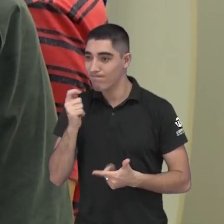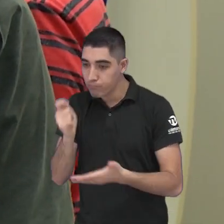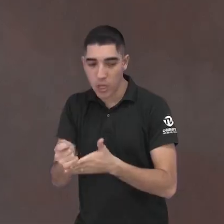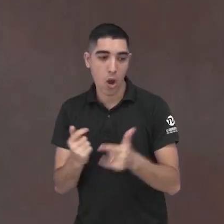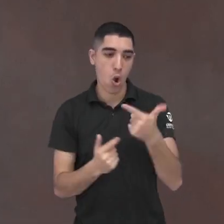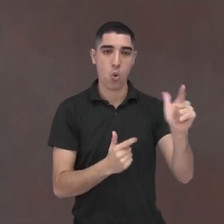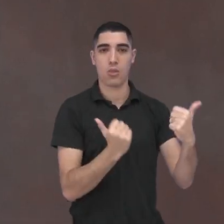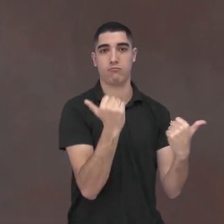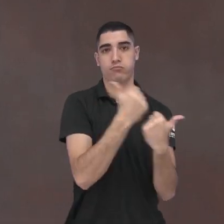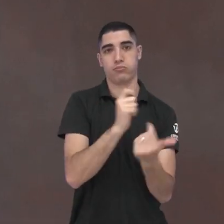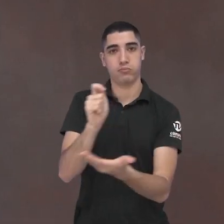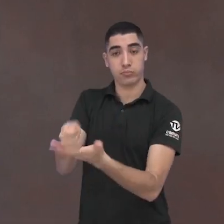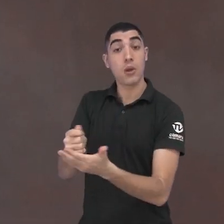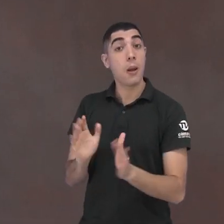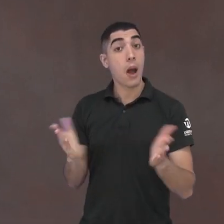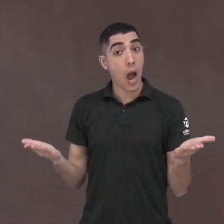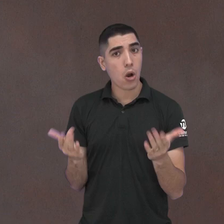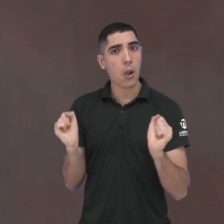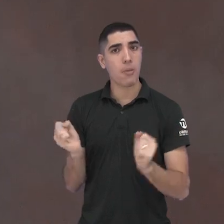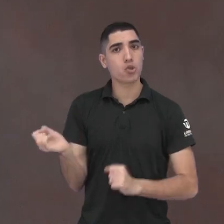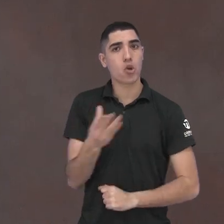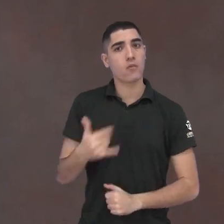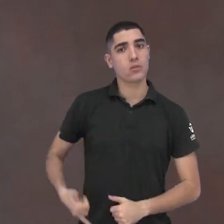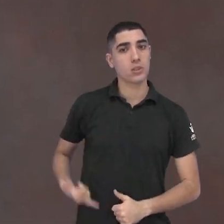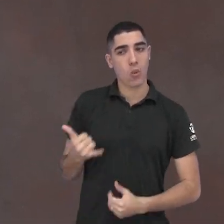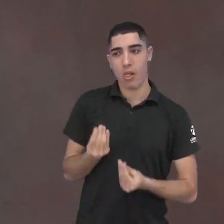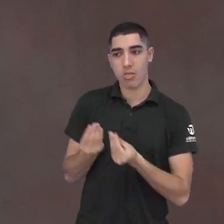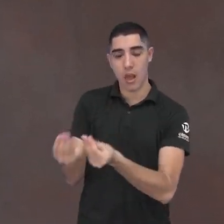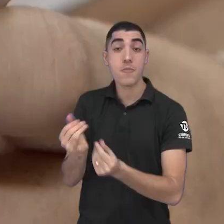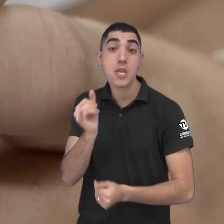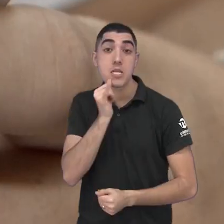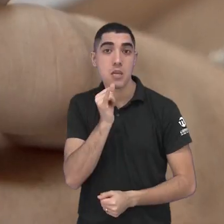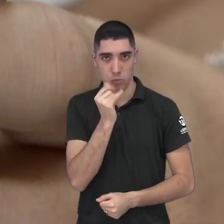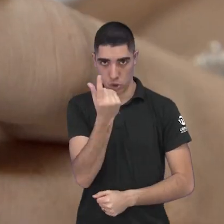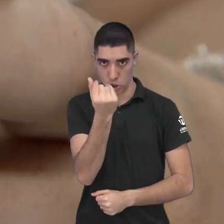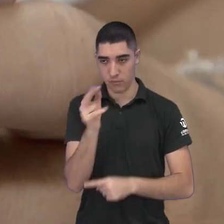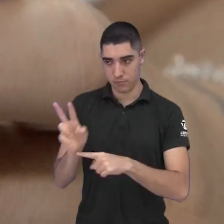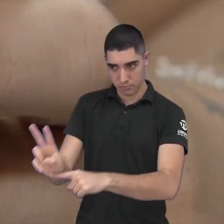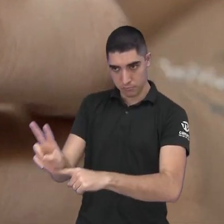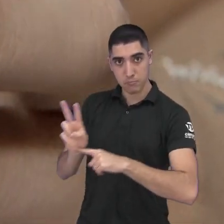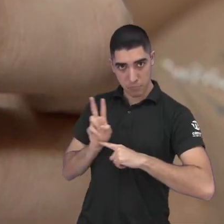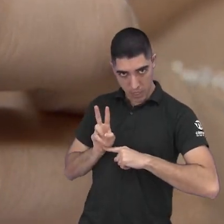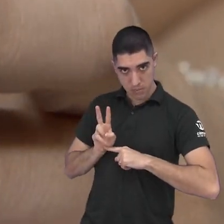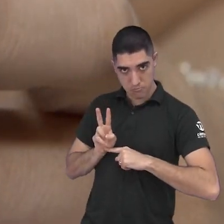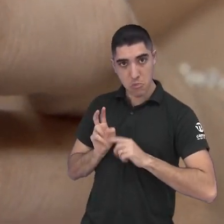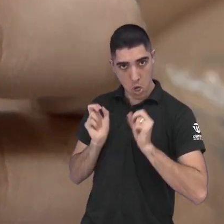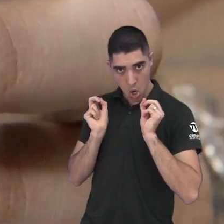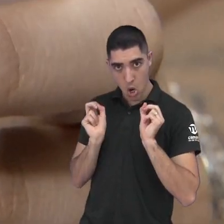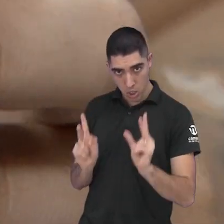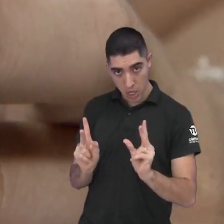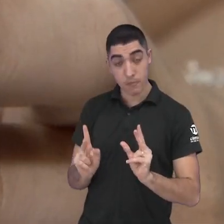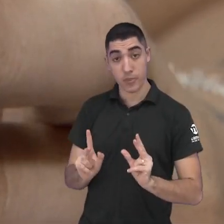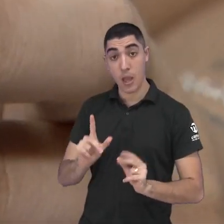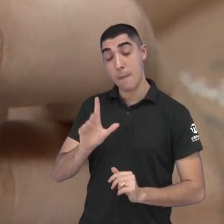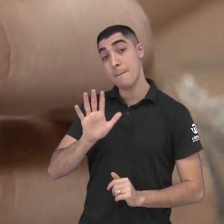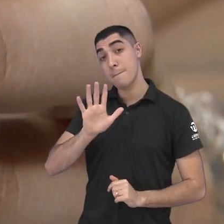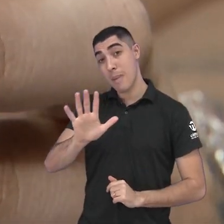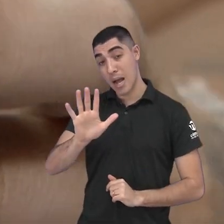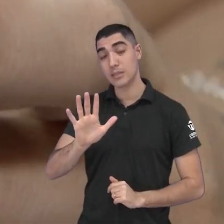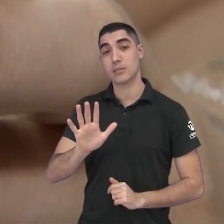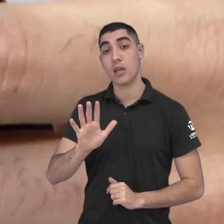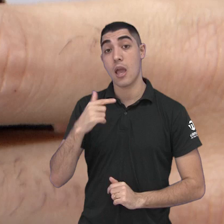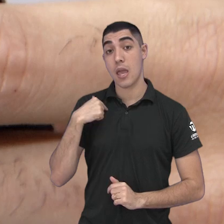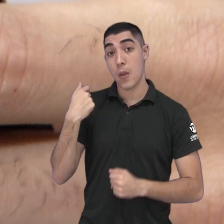fiador. O mesmo pode acontecer, mas com o celular. Funciona assim. O dinheiro é emprestado pela